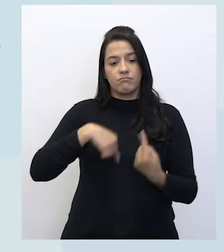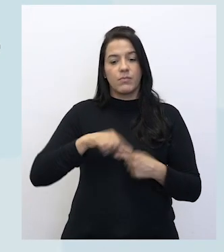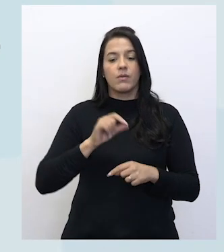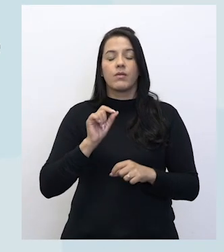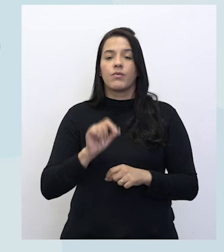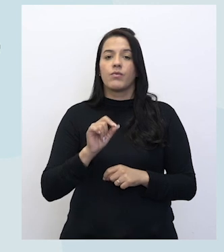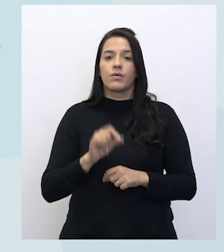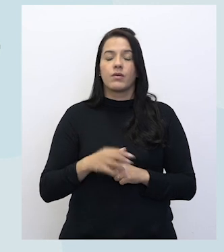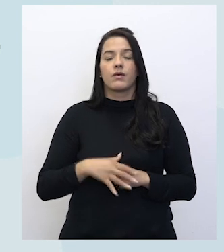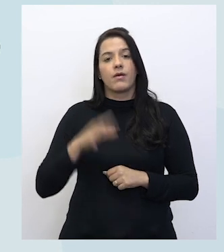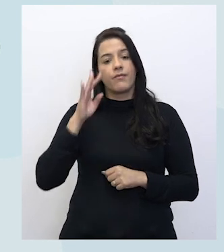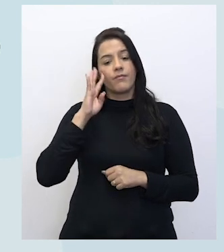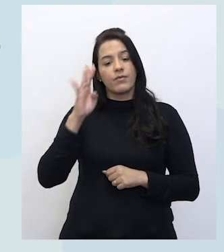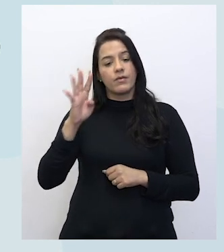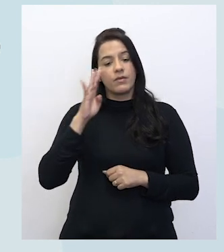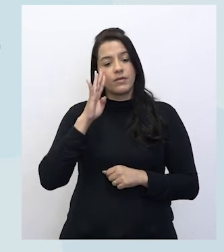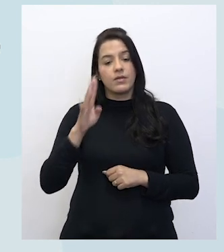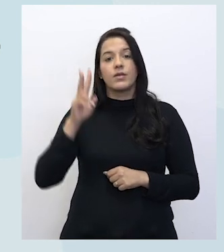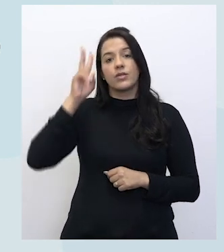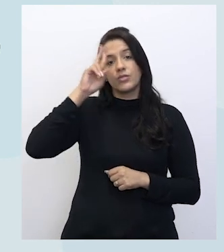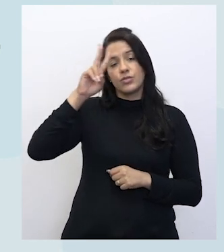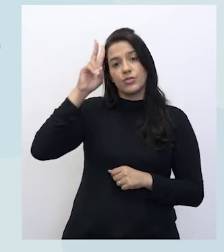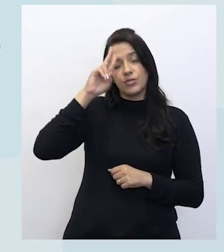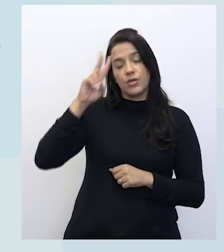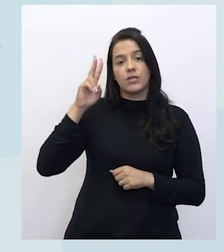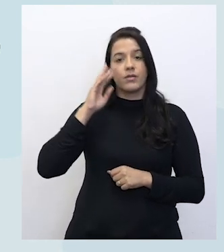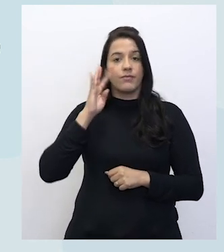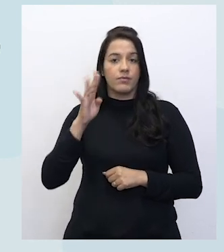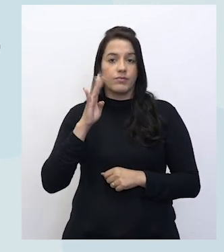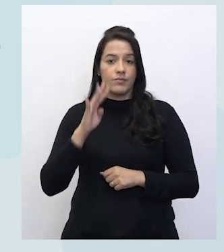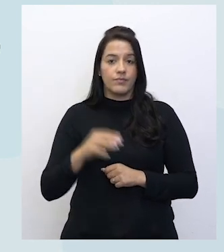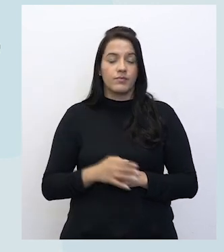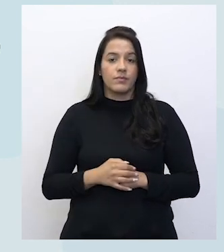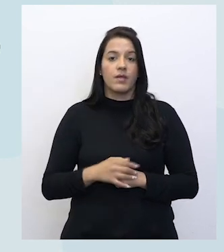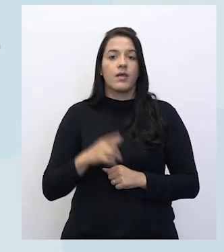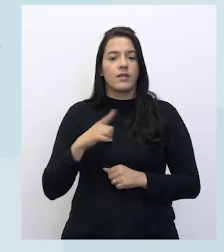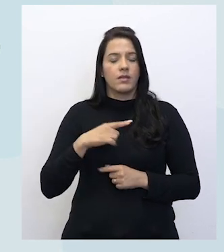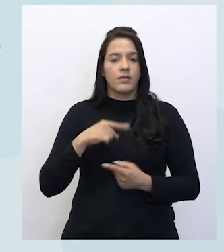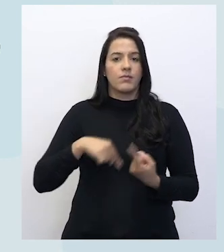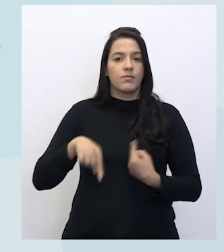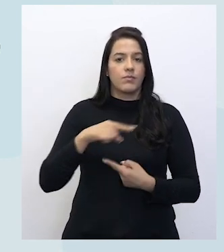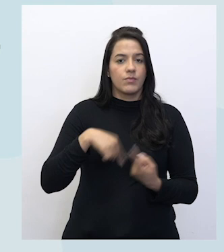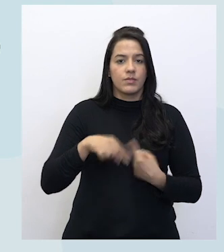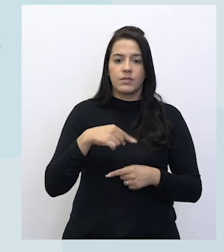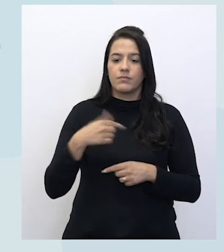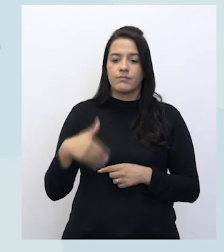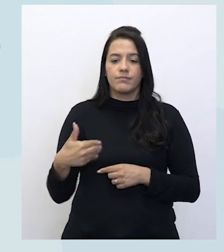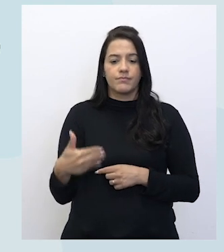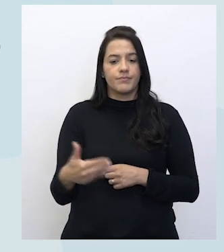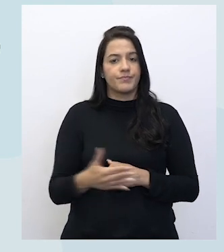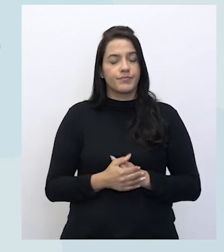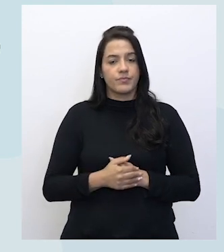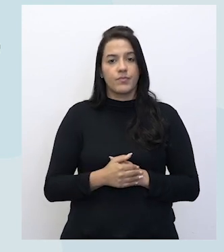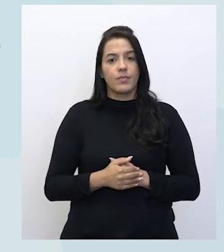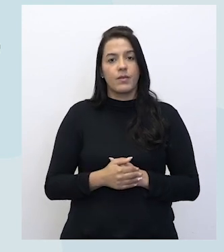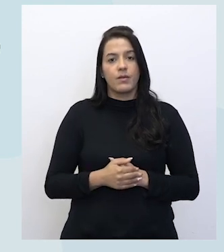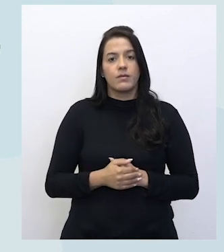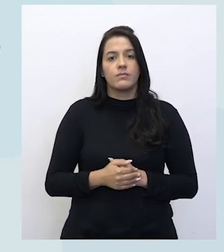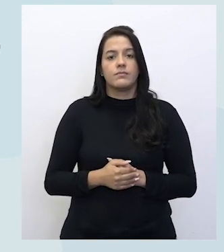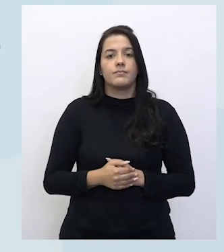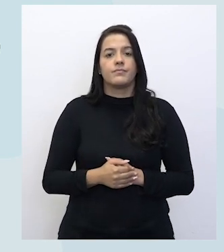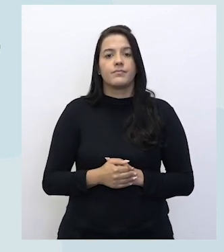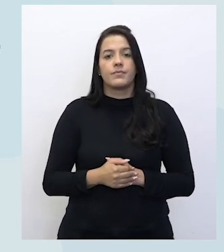entre filosofia e história da filosofia. Essa é uma relação imanente, né? É uma relação